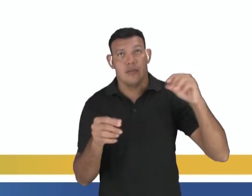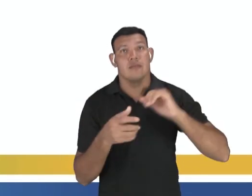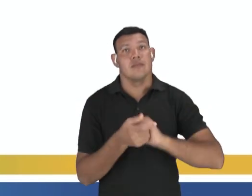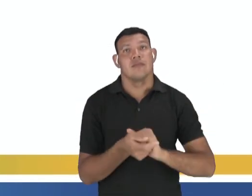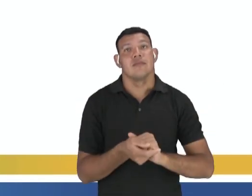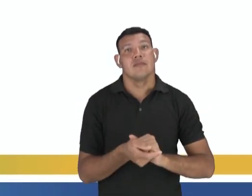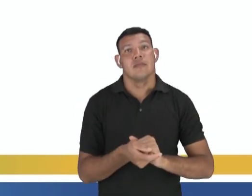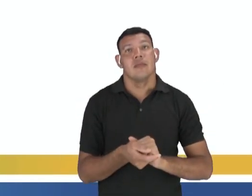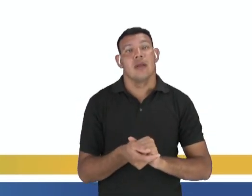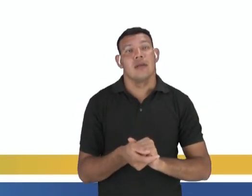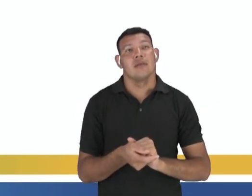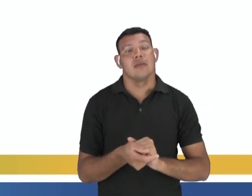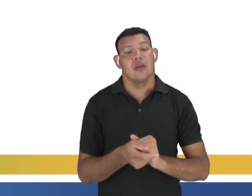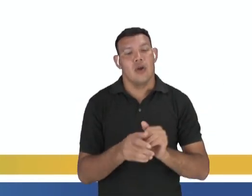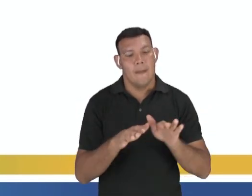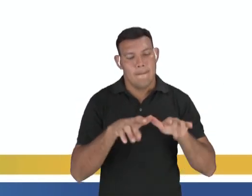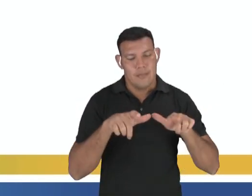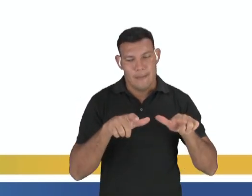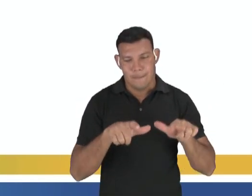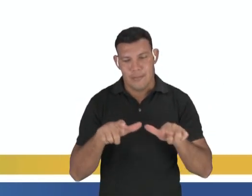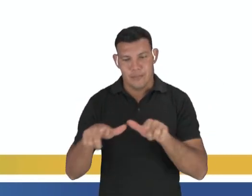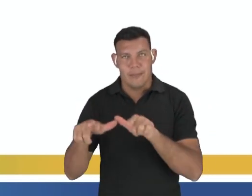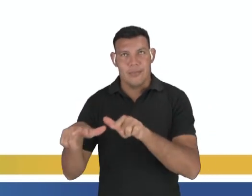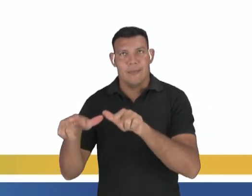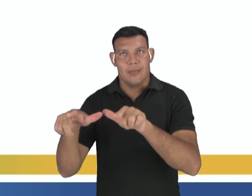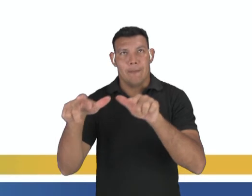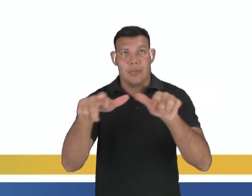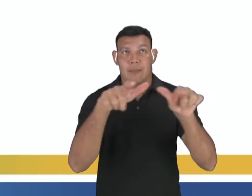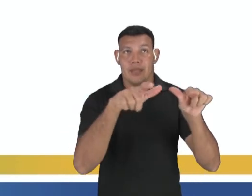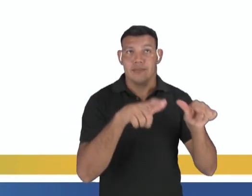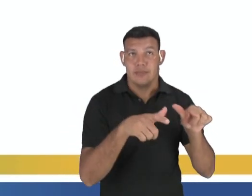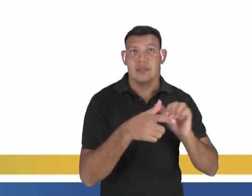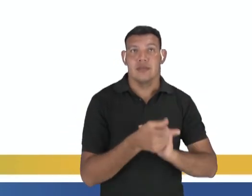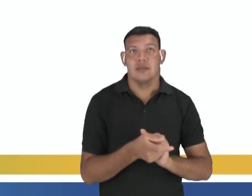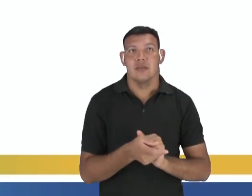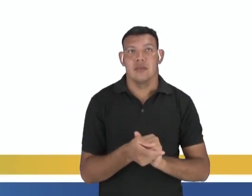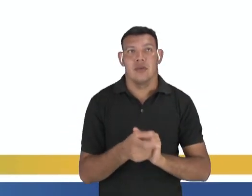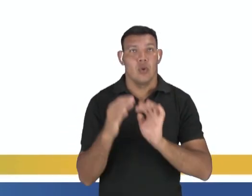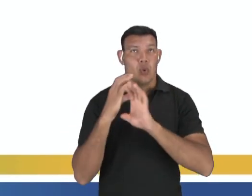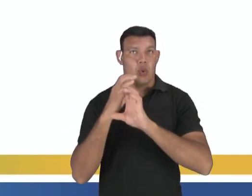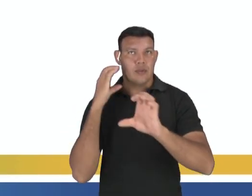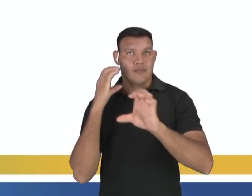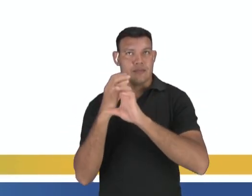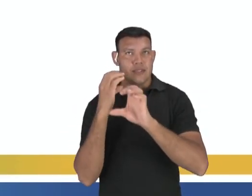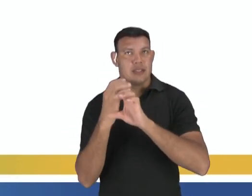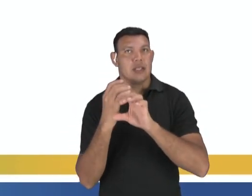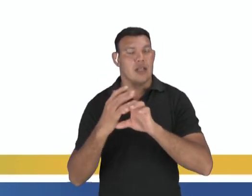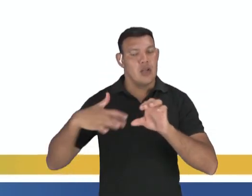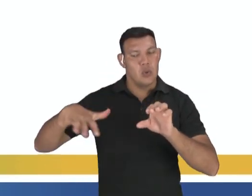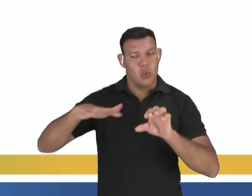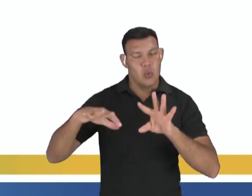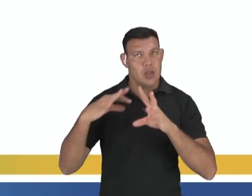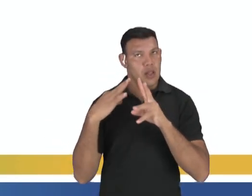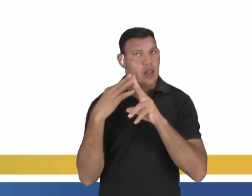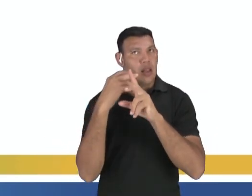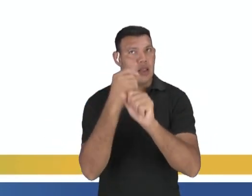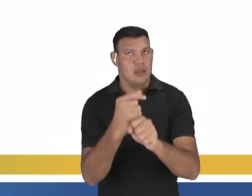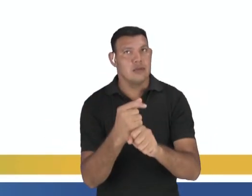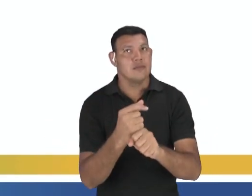Para calçar toda a praça, o engenheiro precisa saber qual a sua área total. Sabendo que a fórmula,